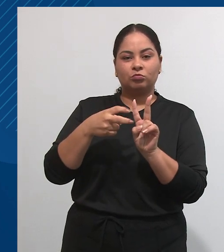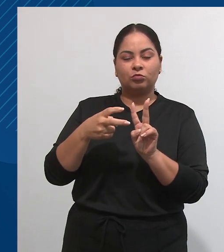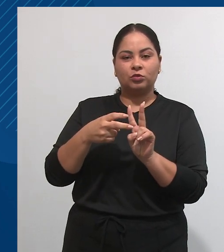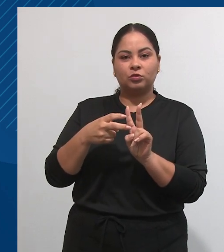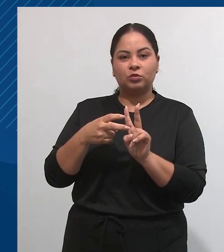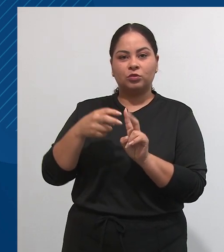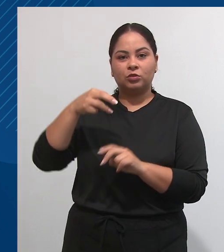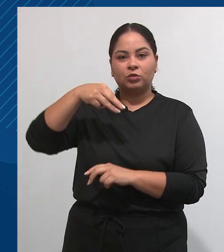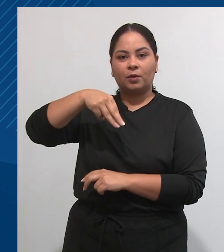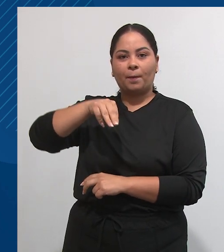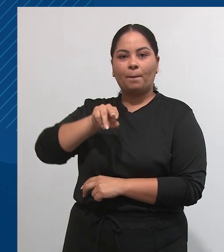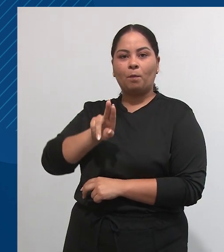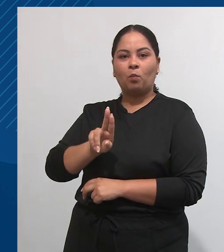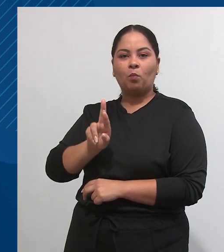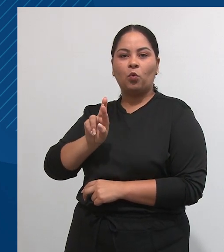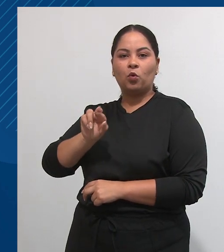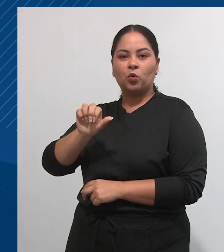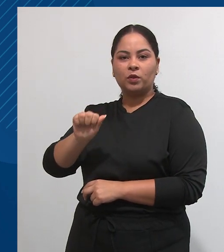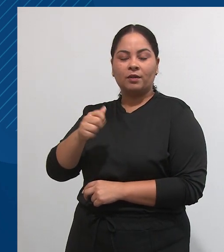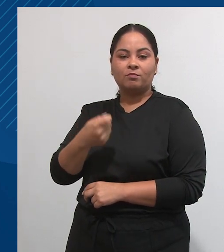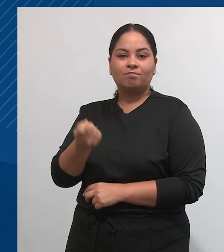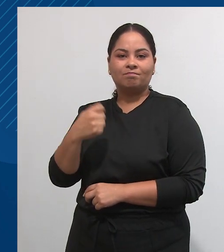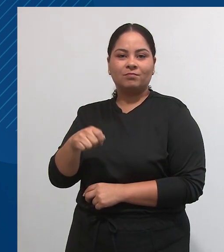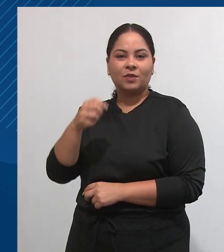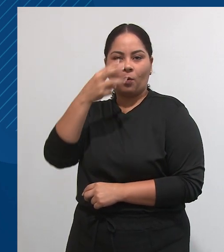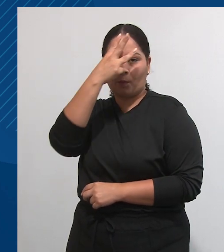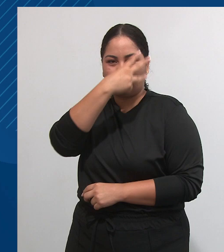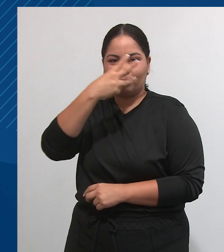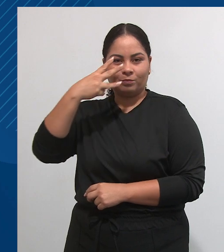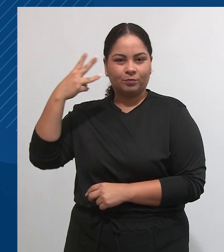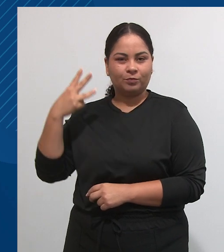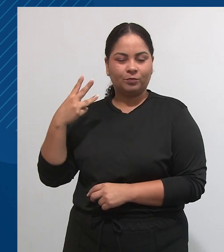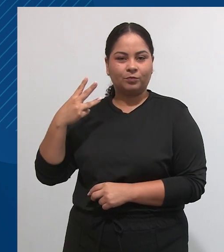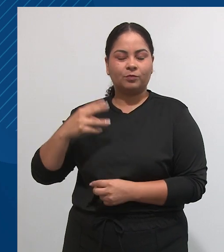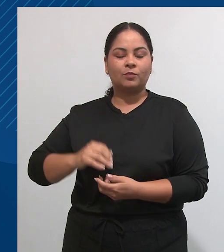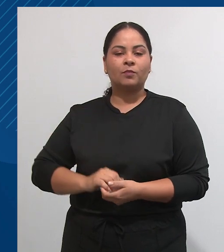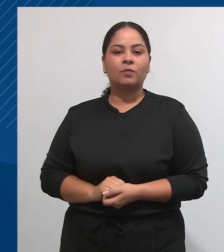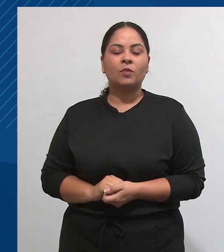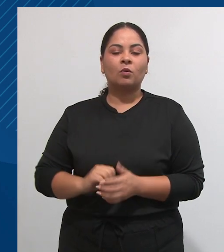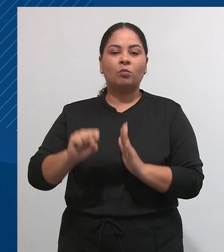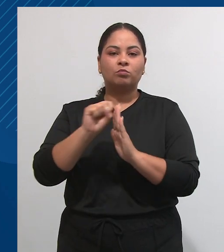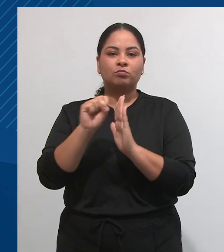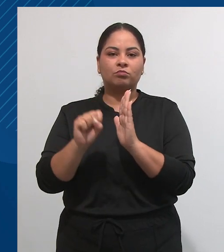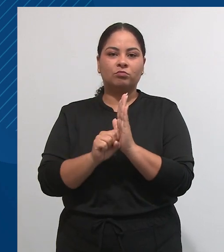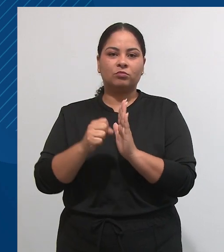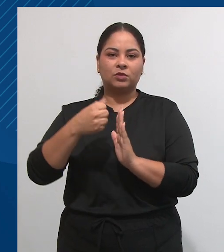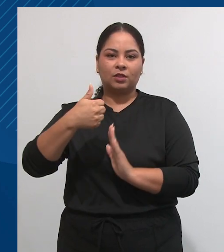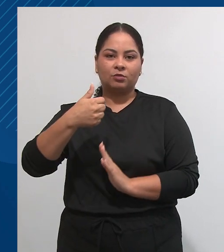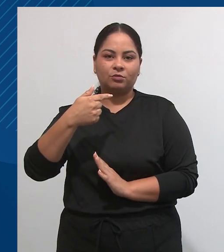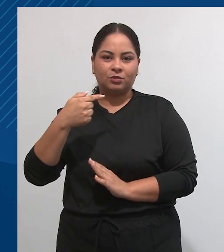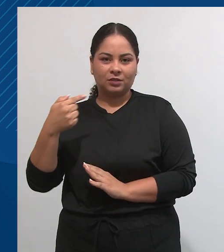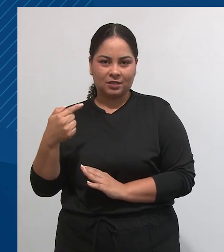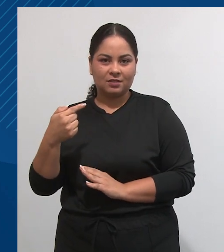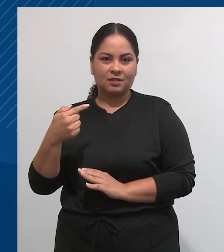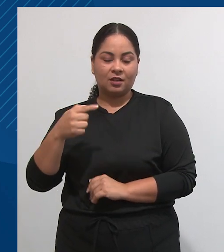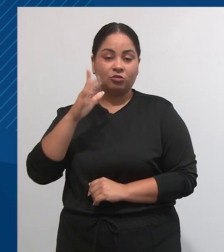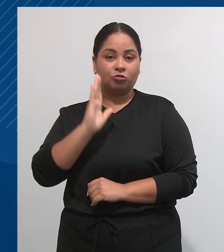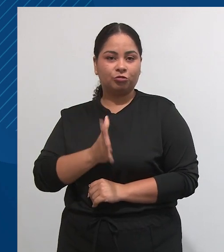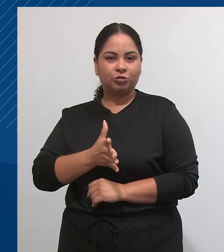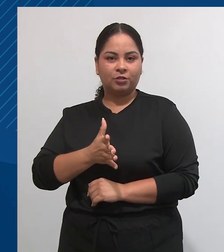Porque o povo Mura, nesse período do século XVII, estava nessa região aqui de Porto Velho,